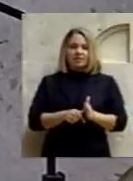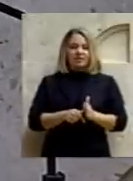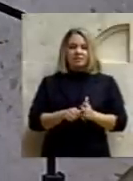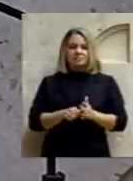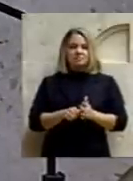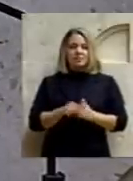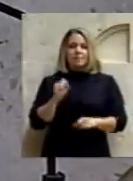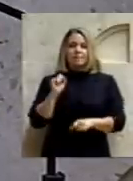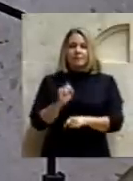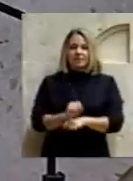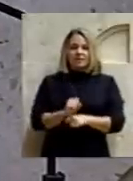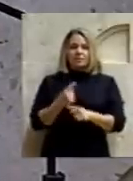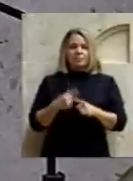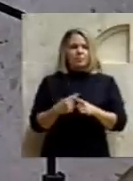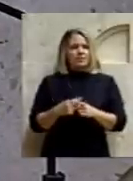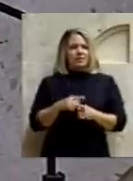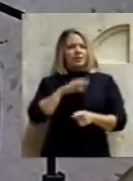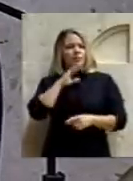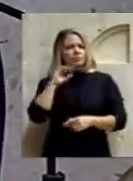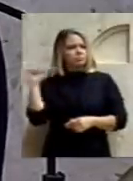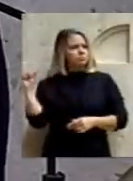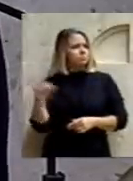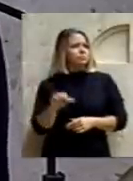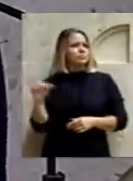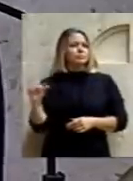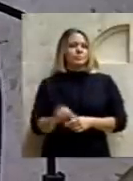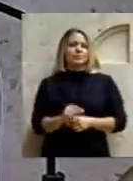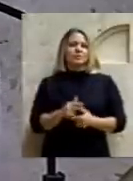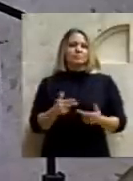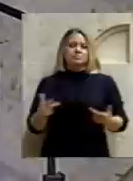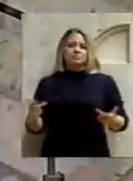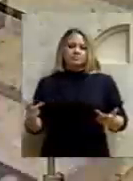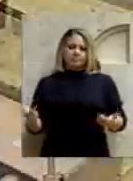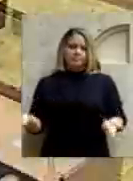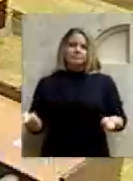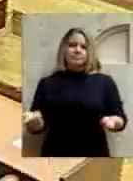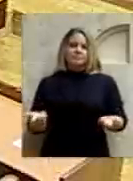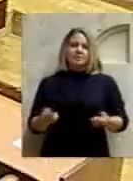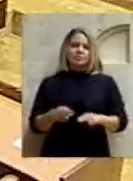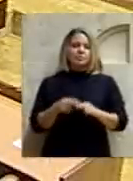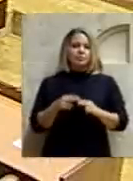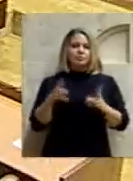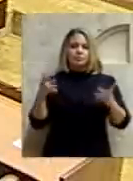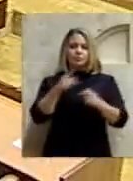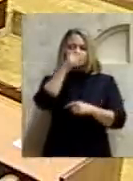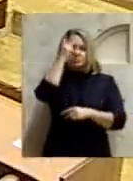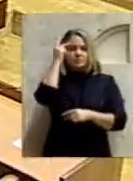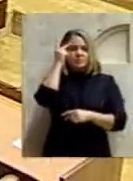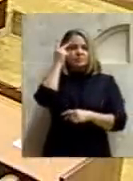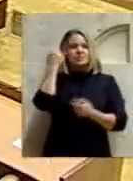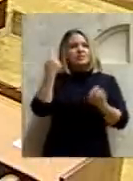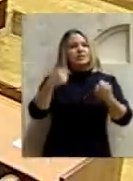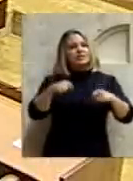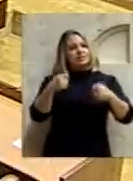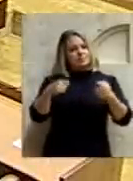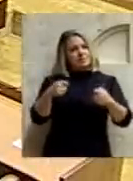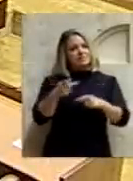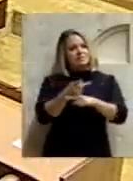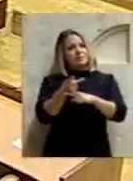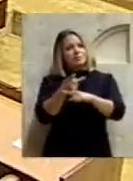porque presta um serviço que não é imediatamente fruível por aquele que o buscou.